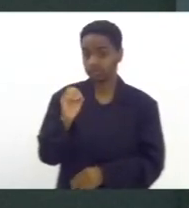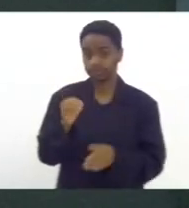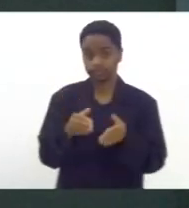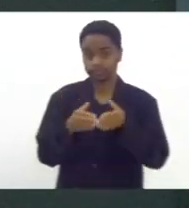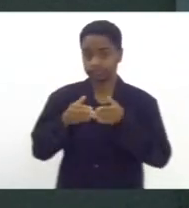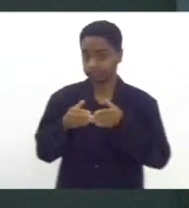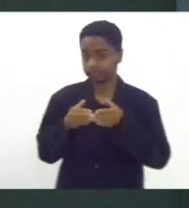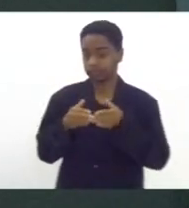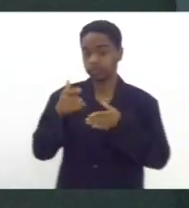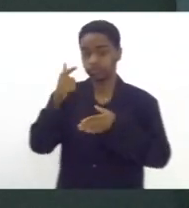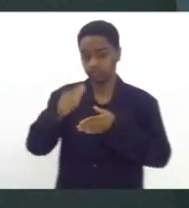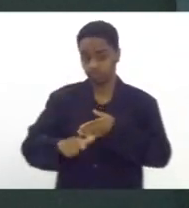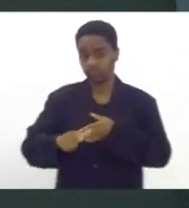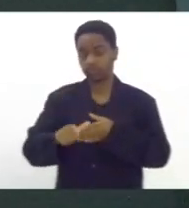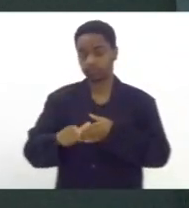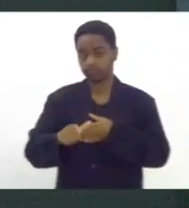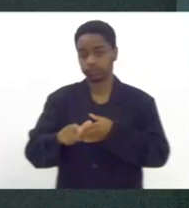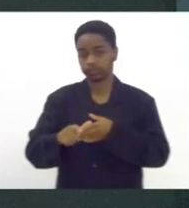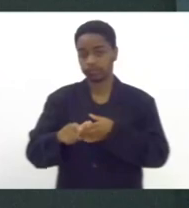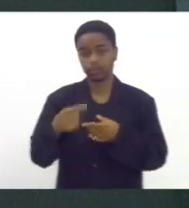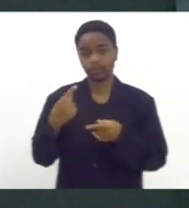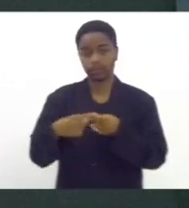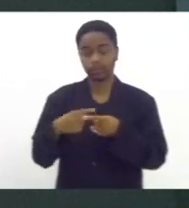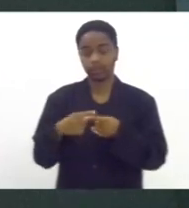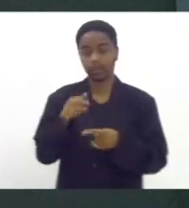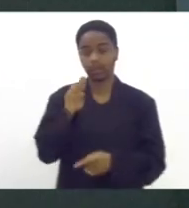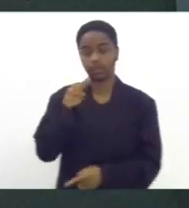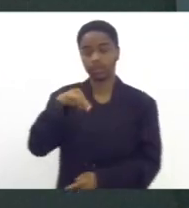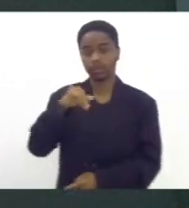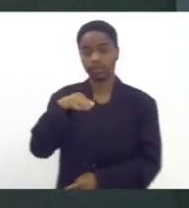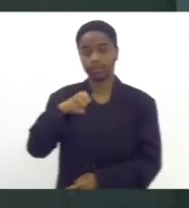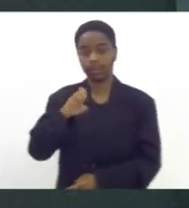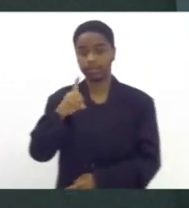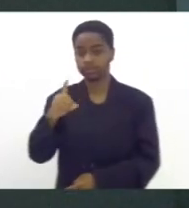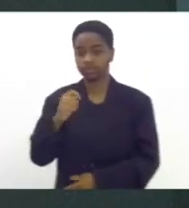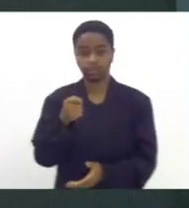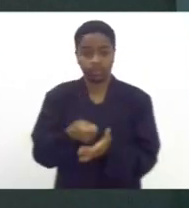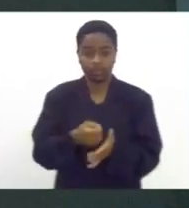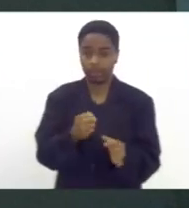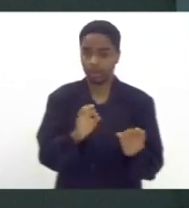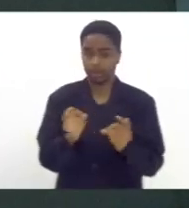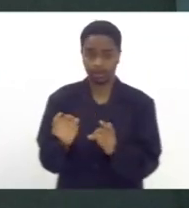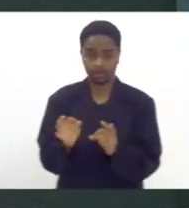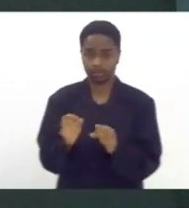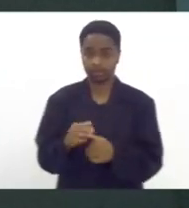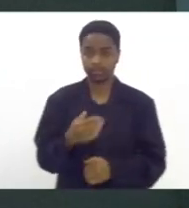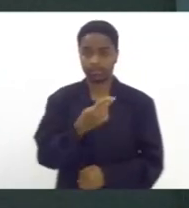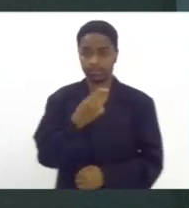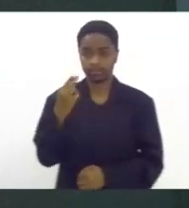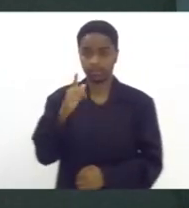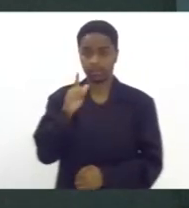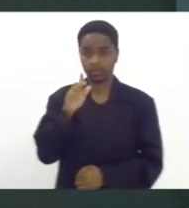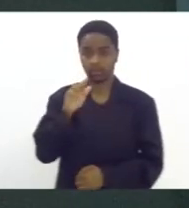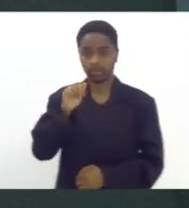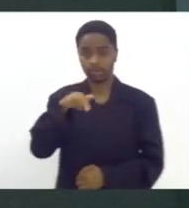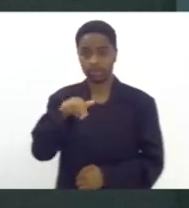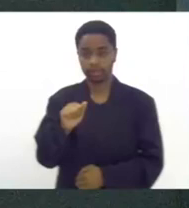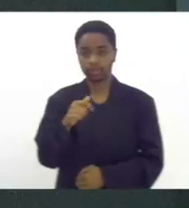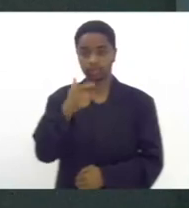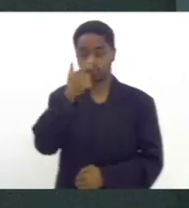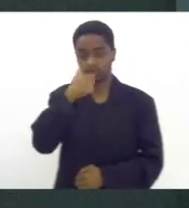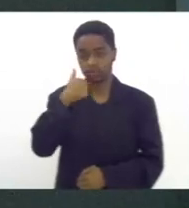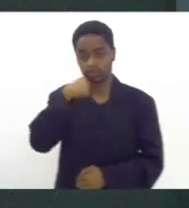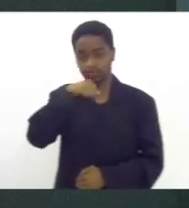suspensa novamente da clínica porque a Unimed não paga Clínica meu nome é eu sou mãe